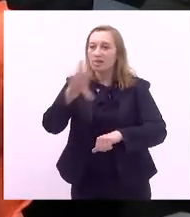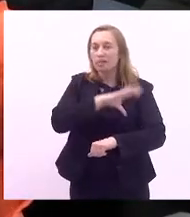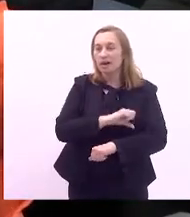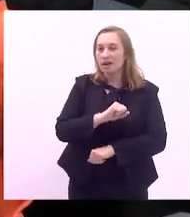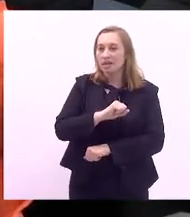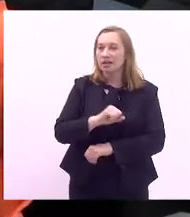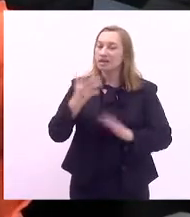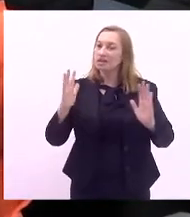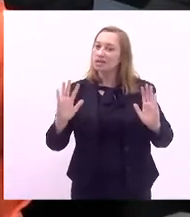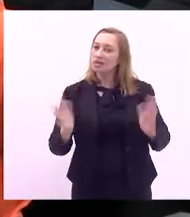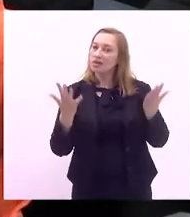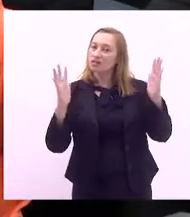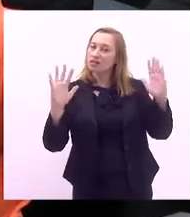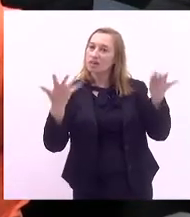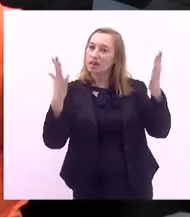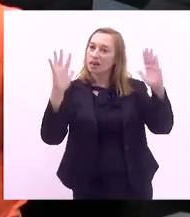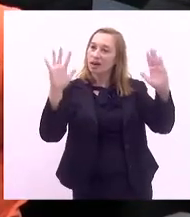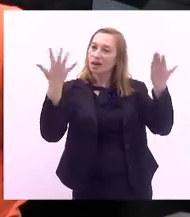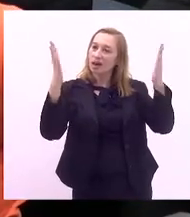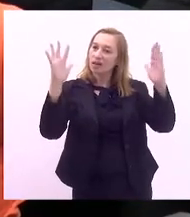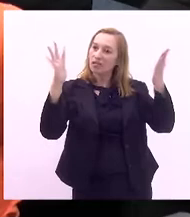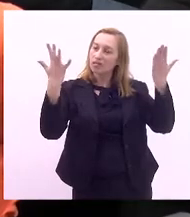trabalho e